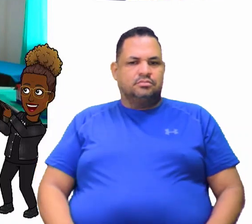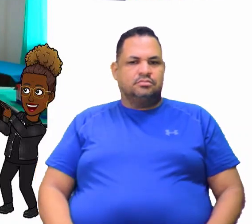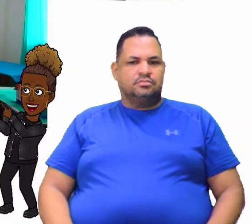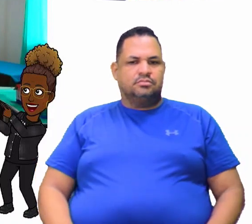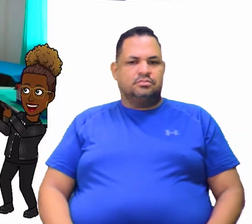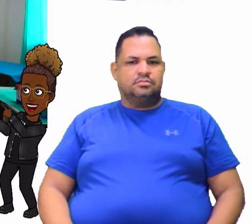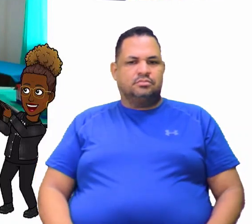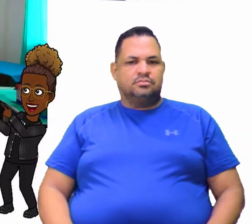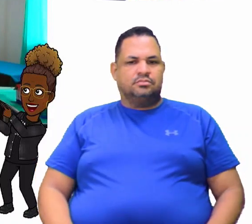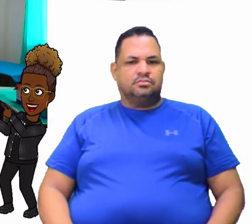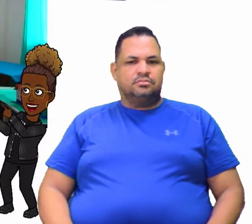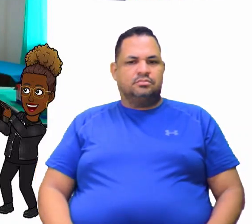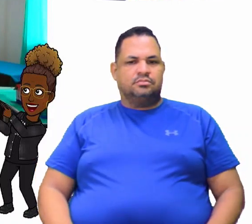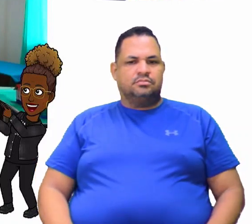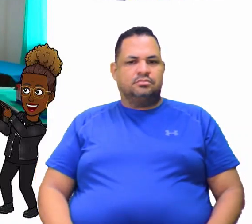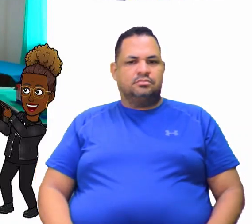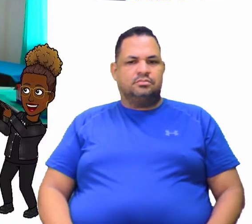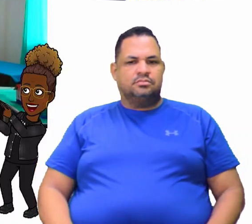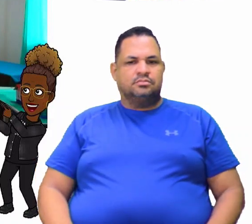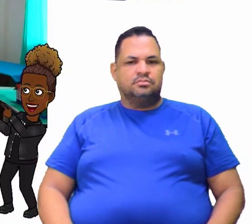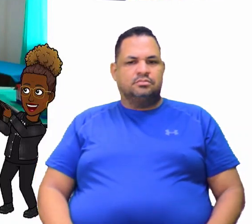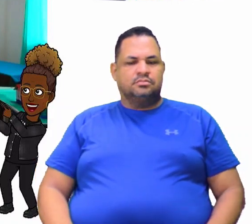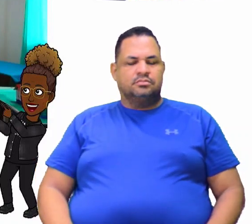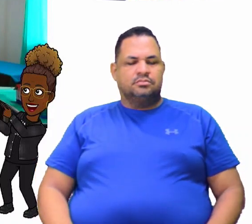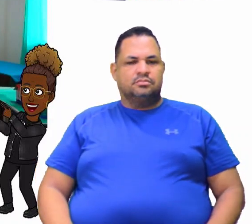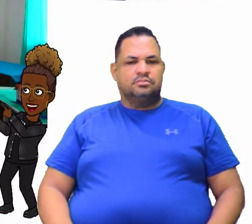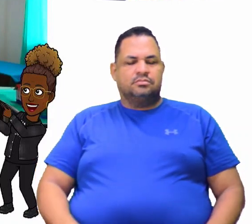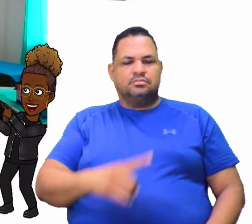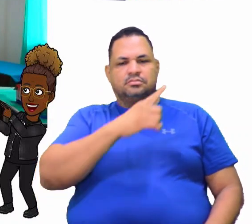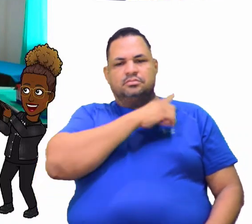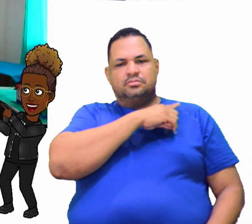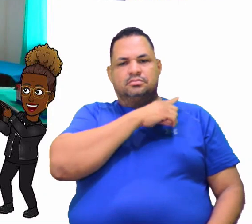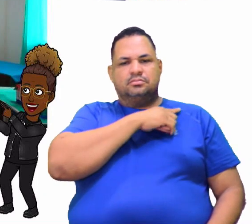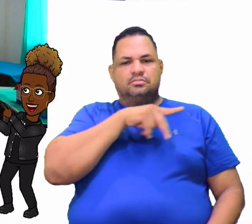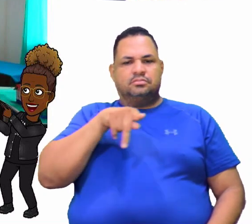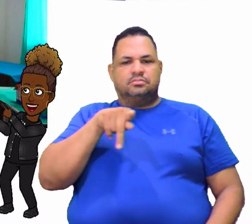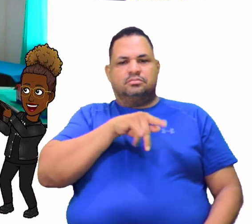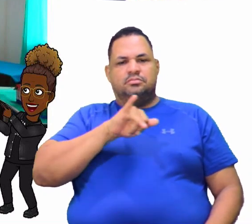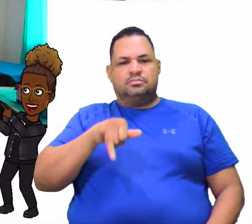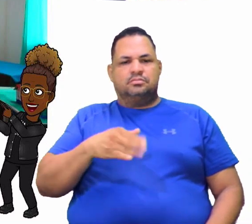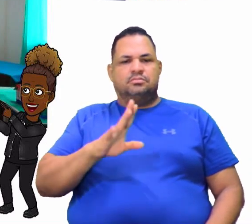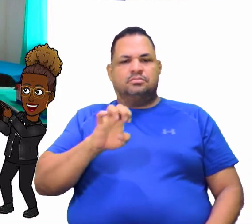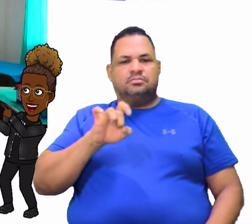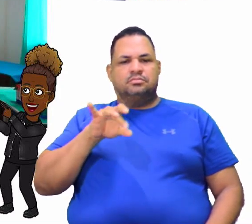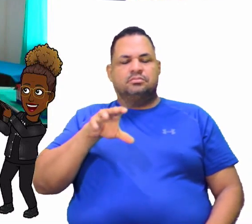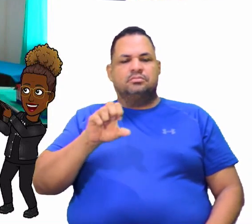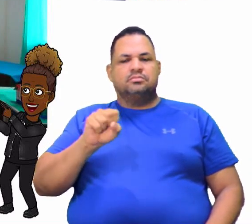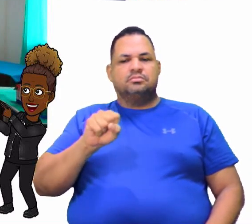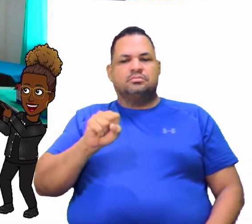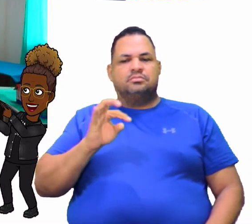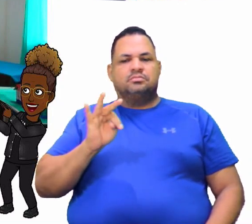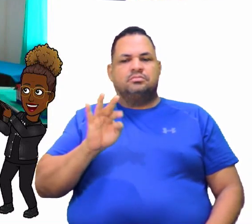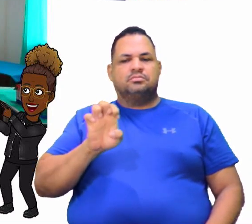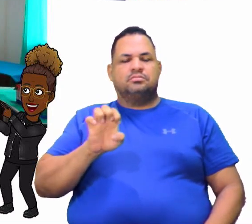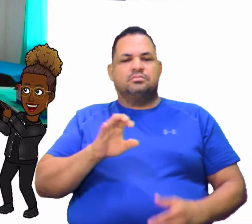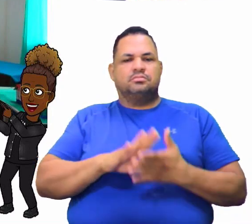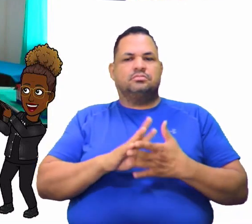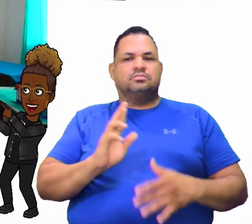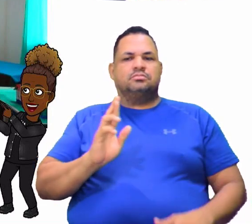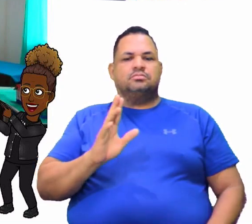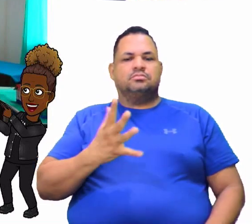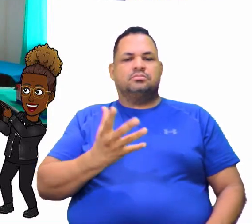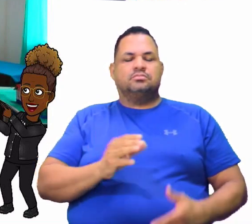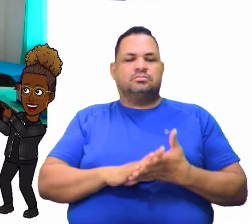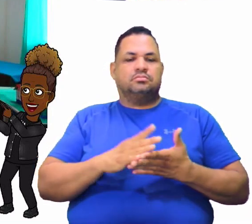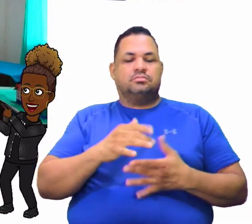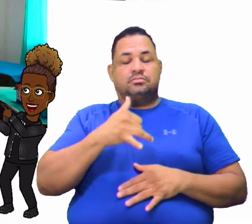aqui você, tá certo? A turminha do primeiro ano da professora Janete. Beleza? Quem não apareceu ainda, não fique